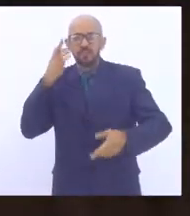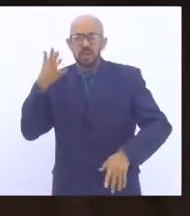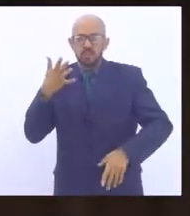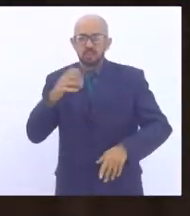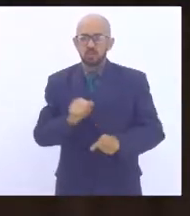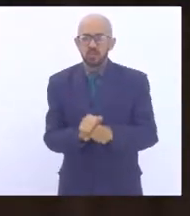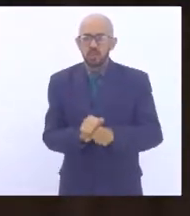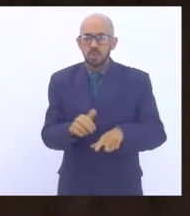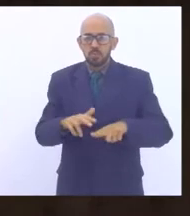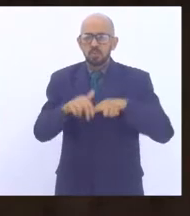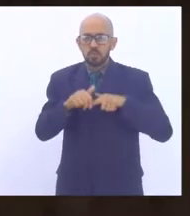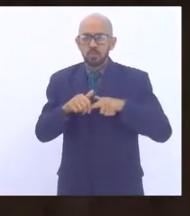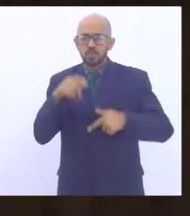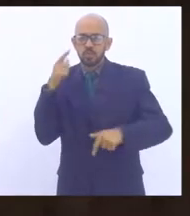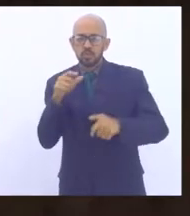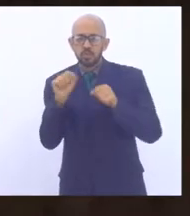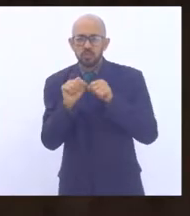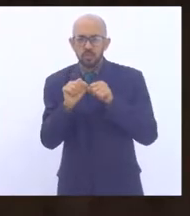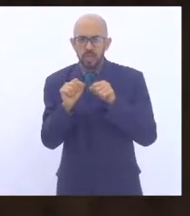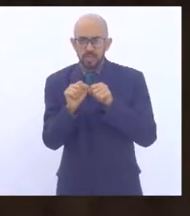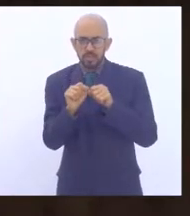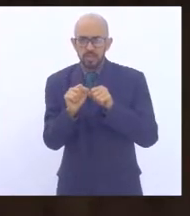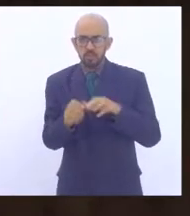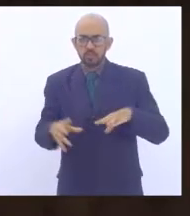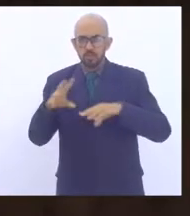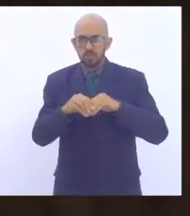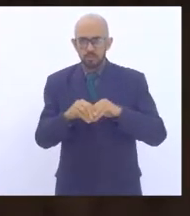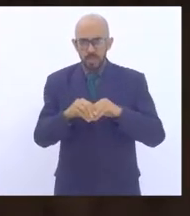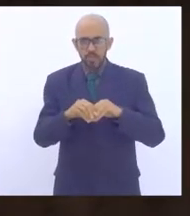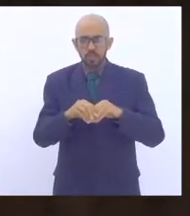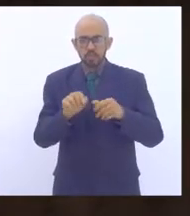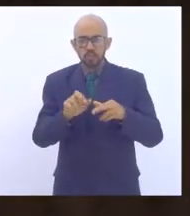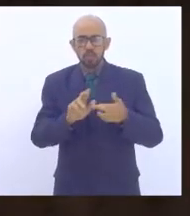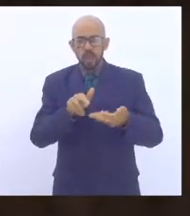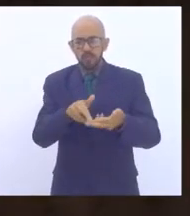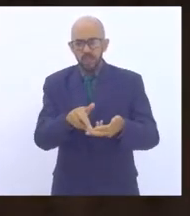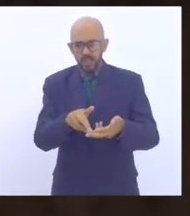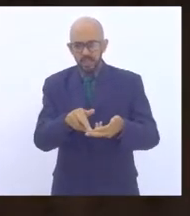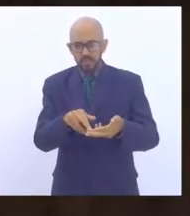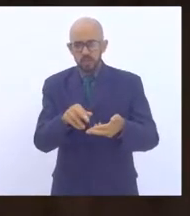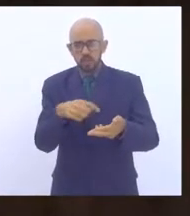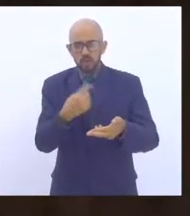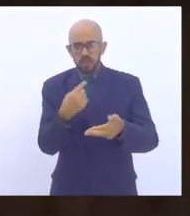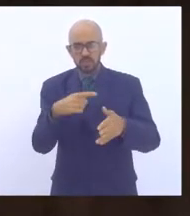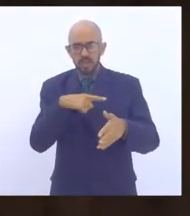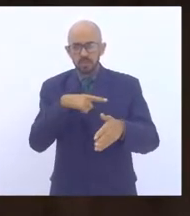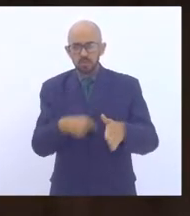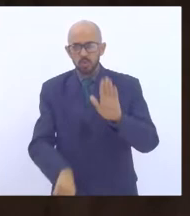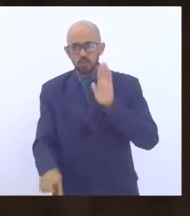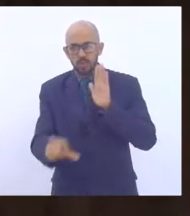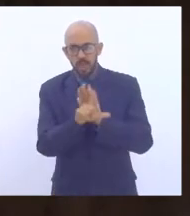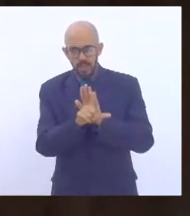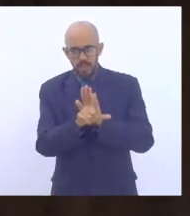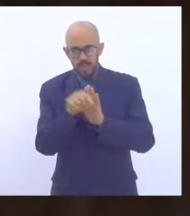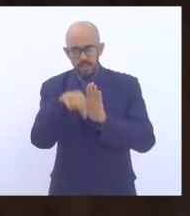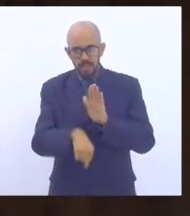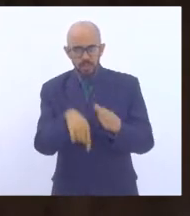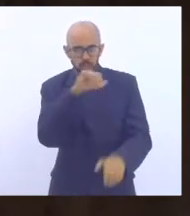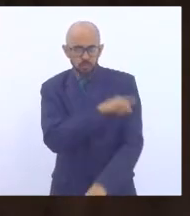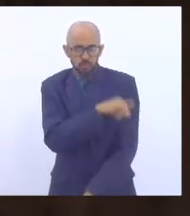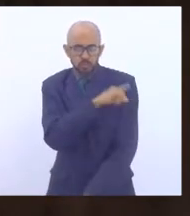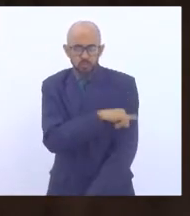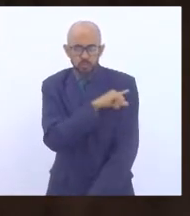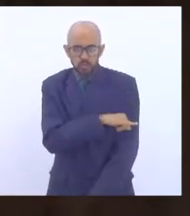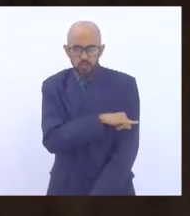então por isso a gente fez inclusive mais emendas fazendo referência o que a gente já tem de legislação que a gente considera que a positivo aqui no Rio de Janeiro a gente